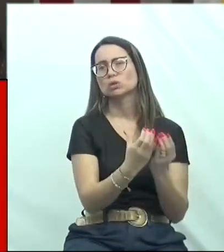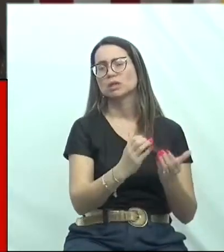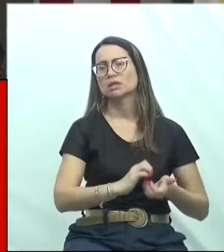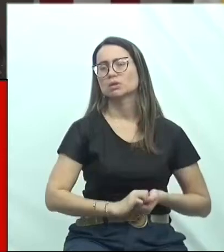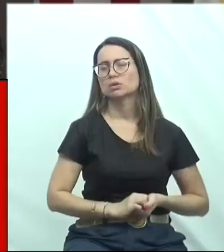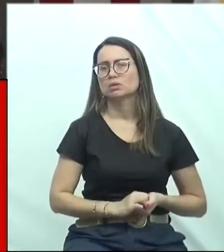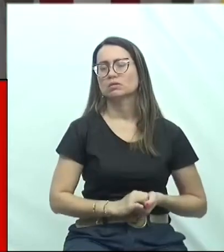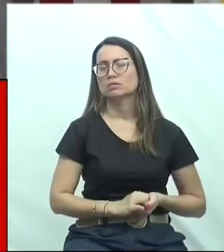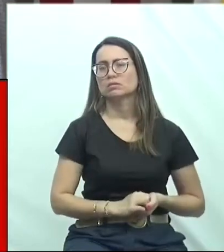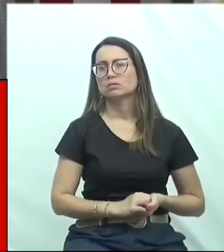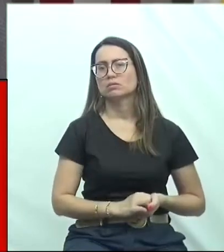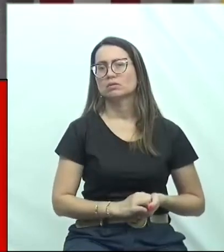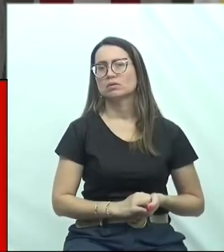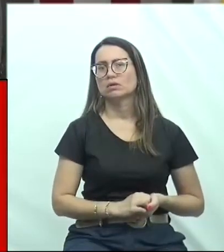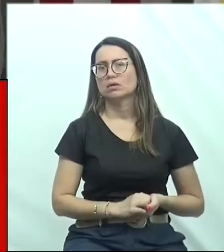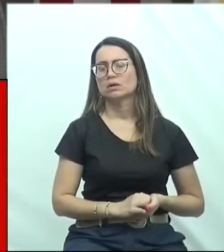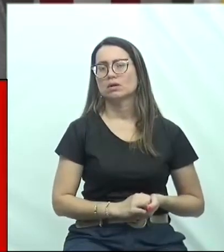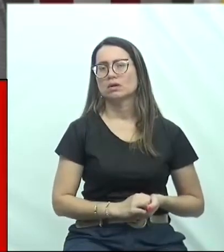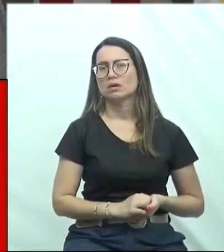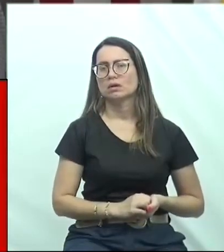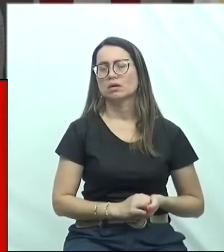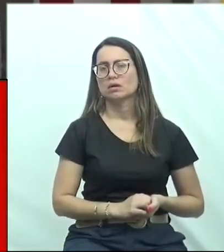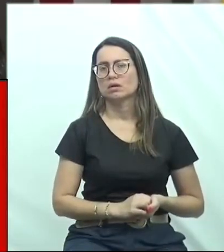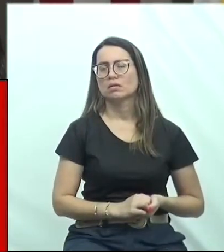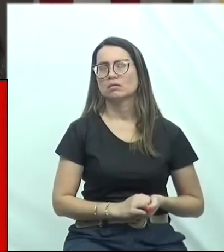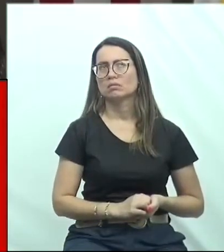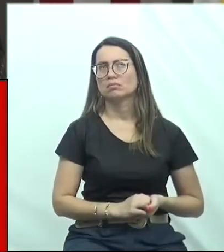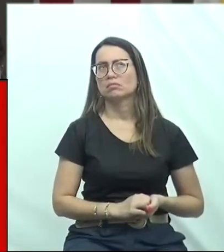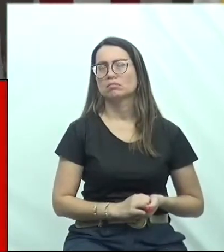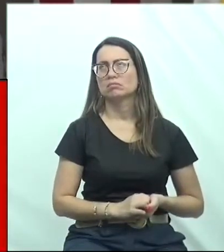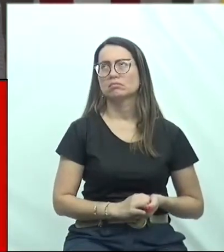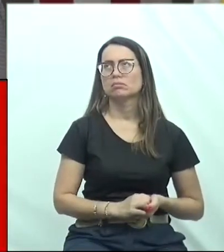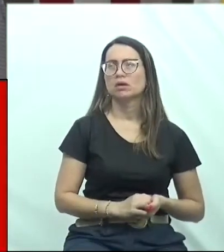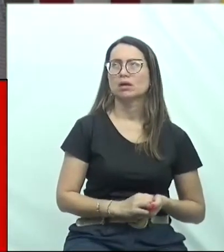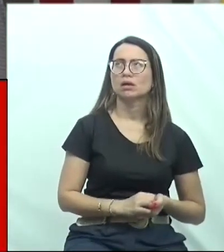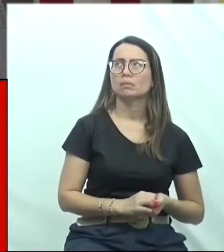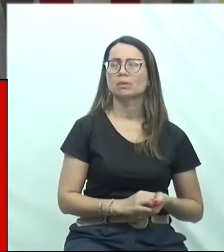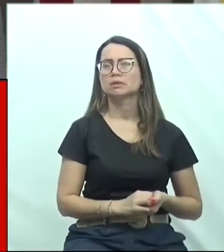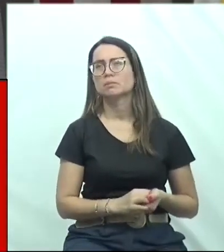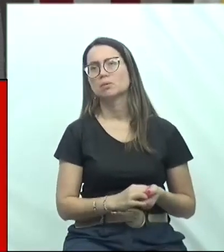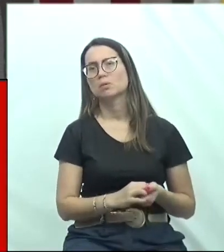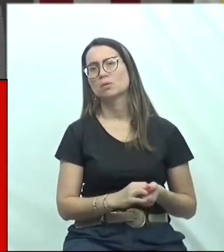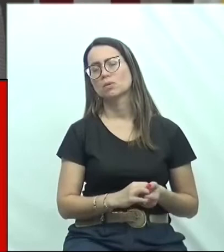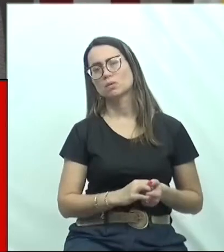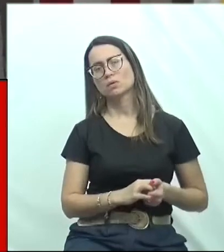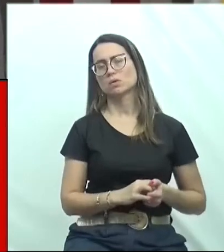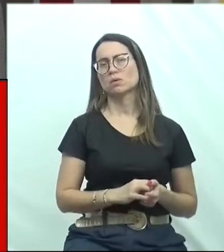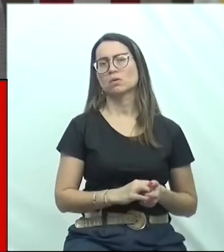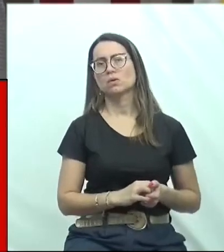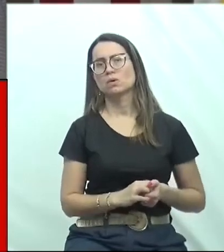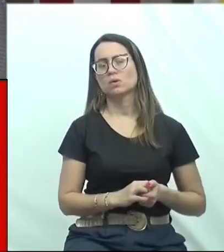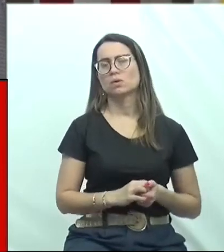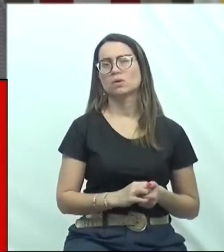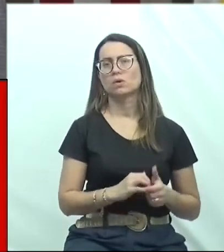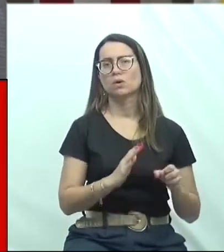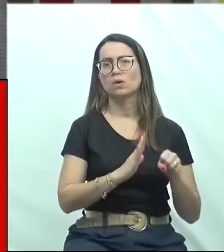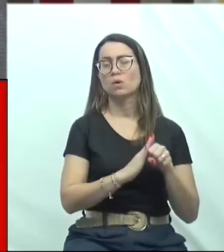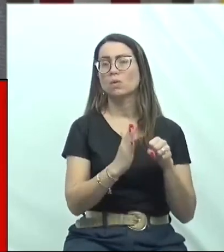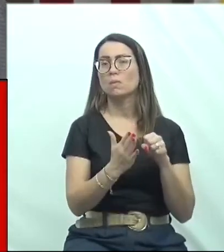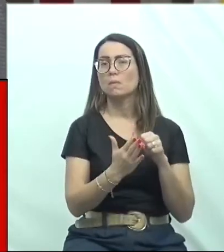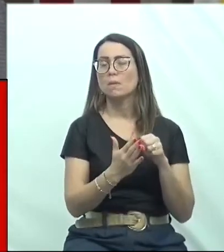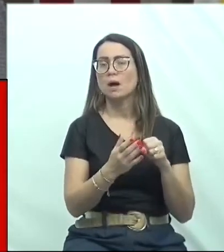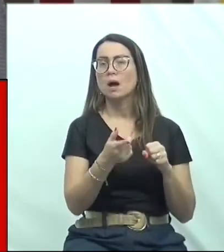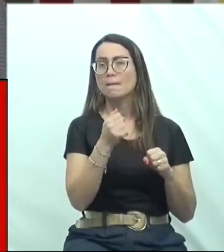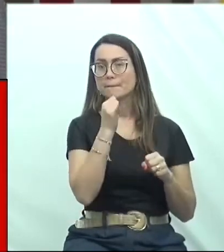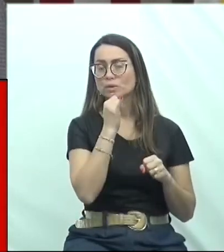grandes bairros, e hoje tem 27, 28 bairros que compreendem a Grande Próspera. E o bairro Próspera, infelizmente,